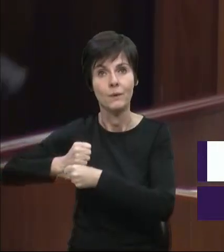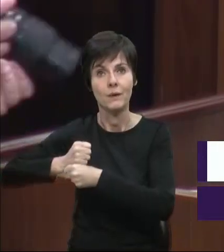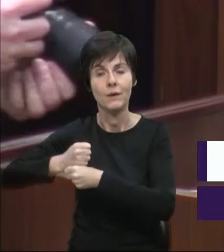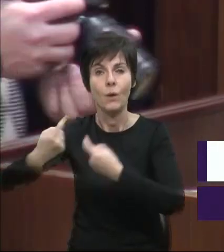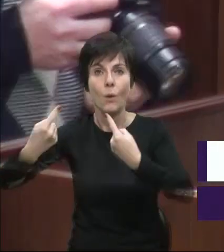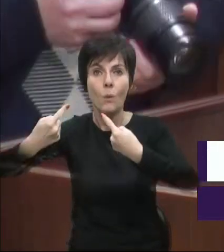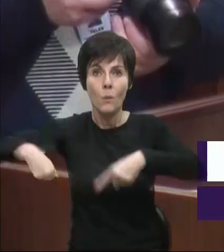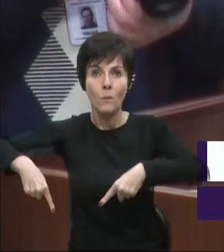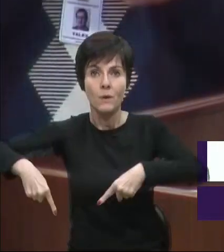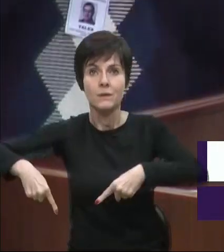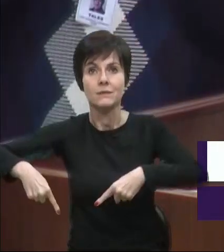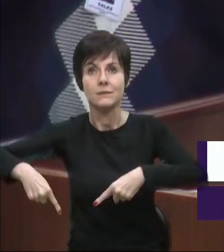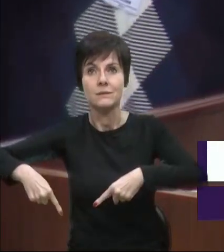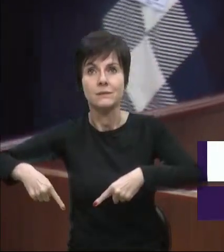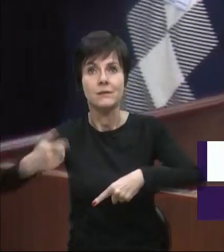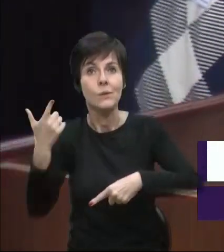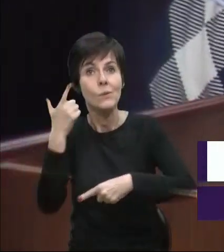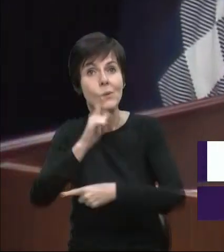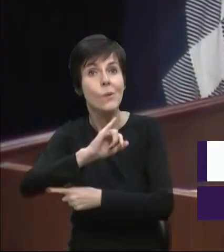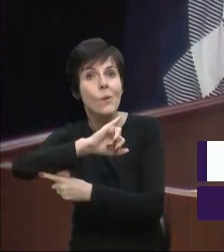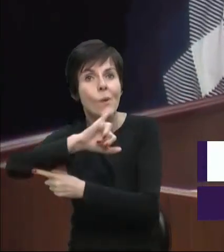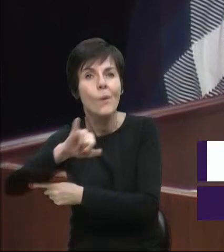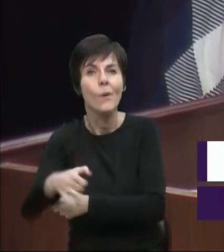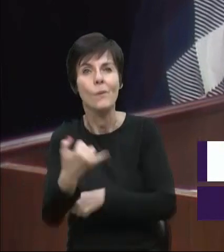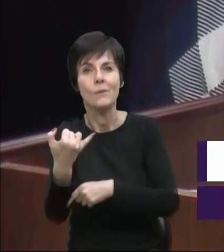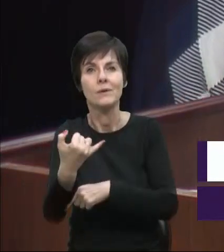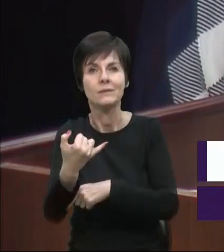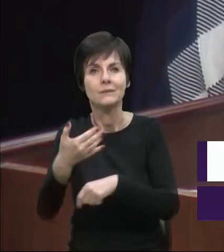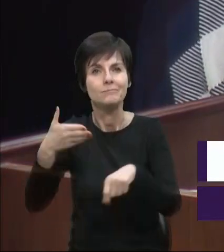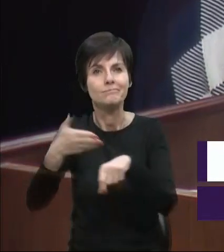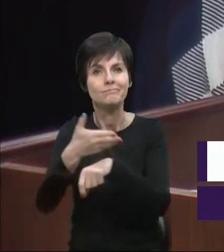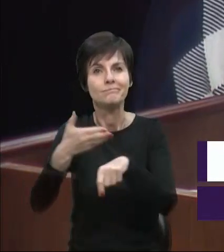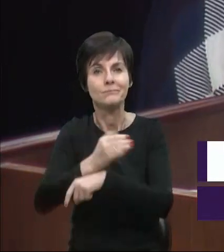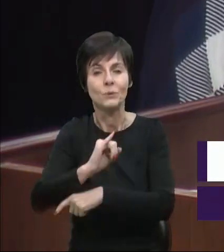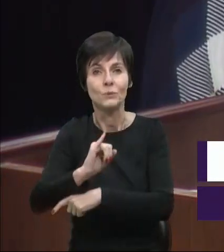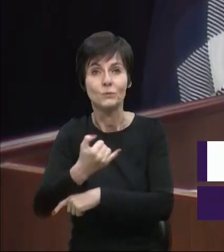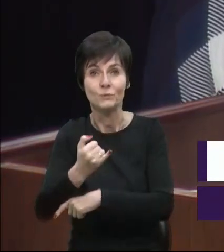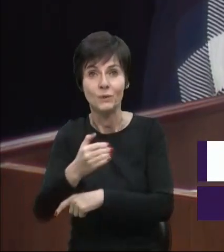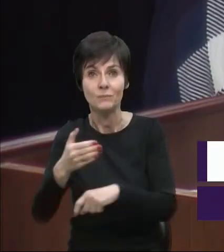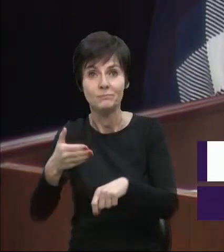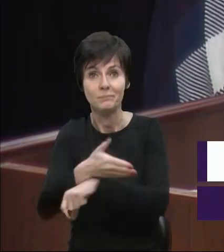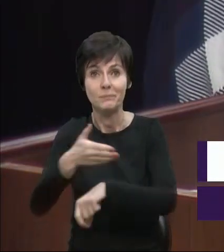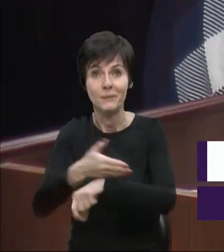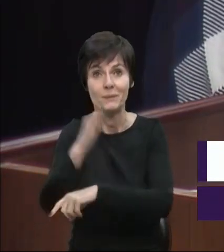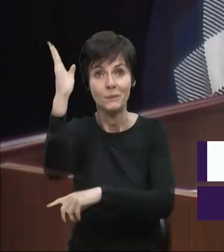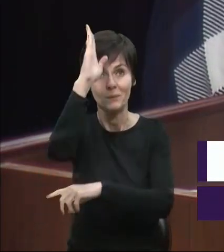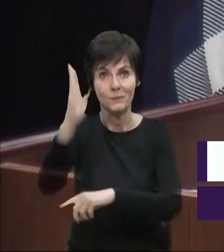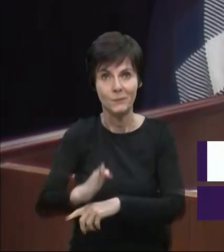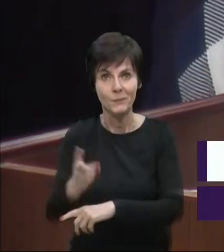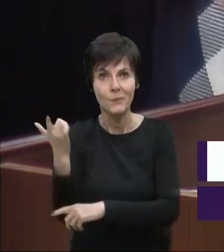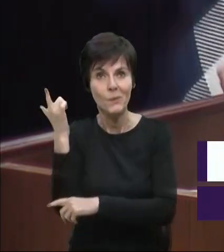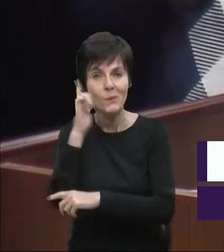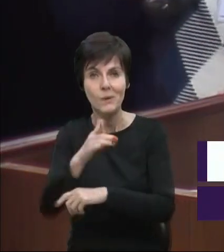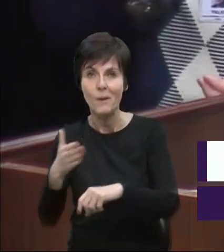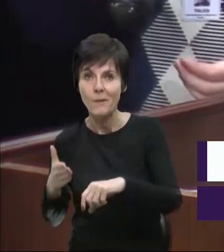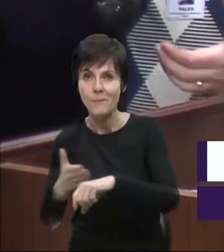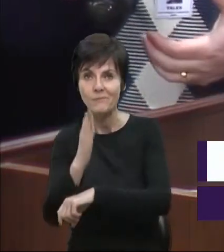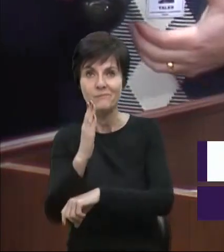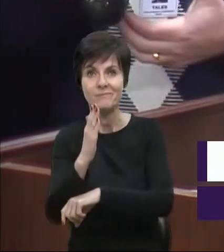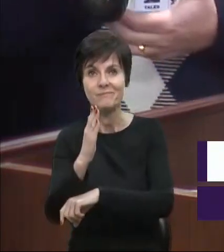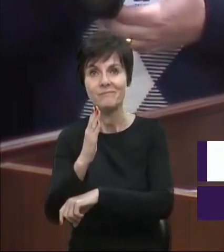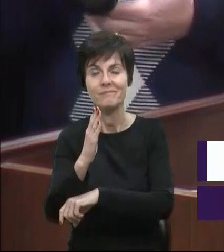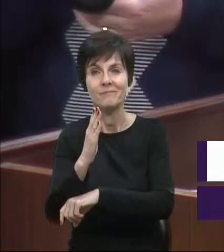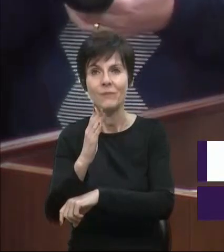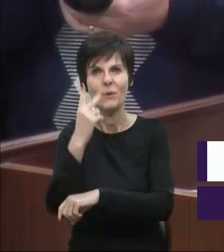a nossa competição, em que deu a oportunidade de a gente botar o Juventude em um campeonato nacional, conseguimos o acesso nacional